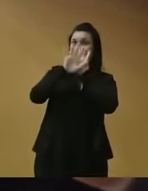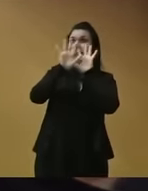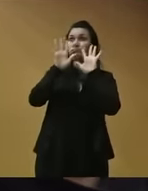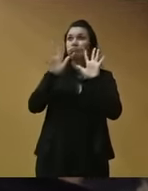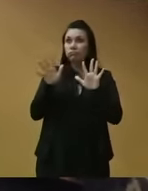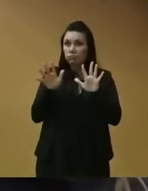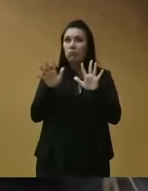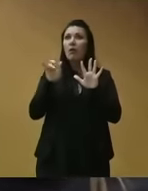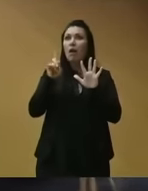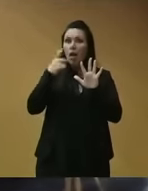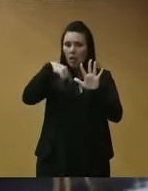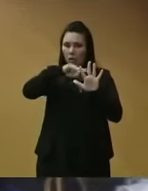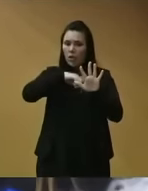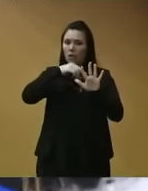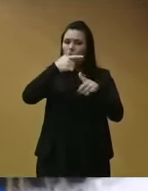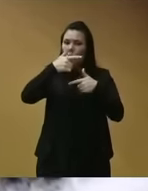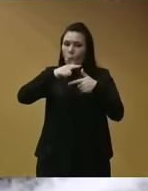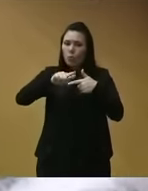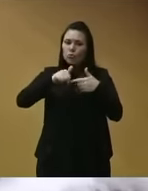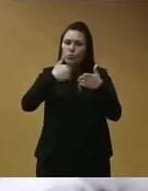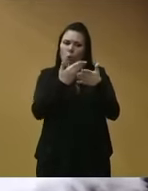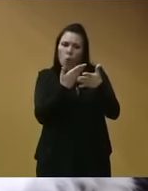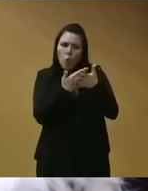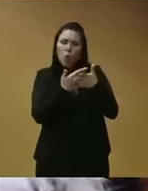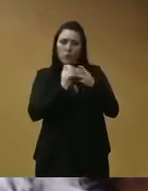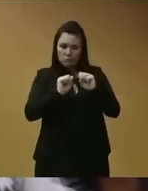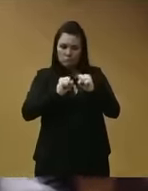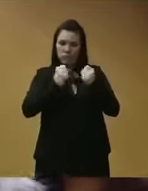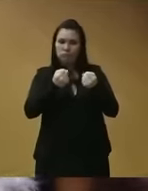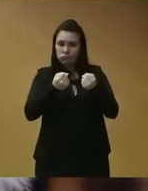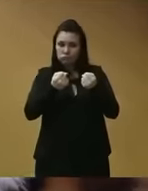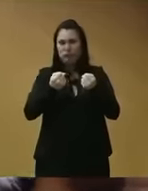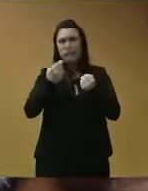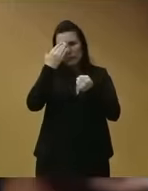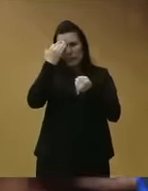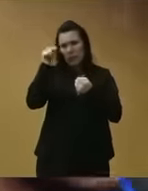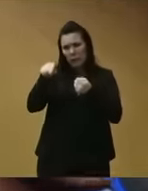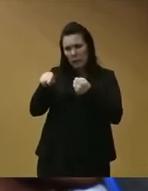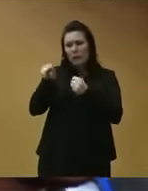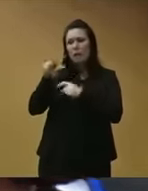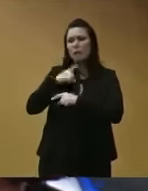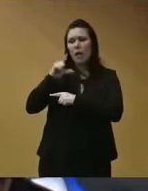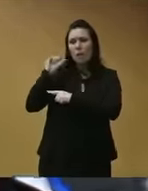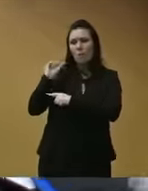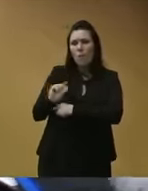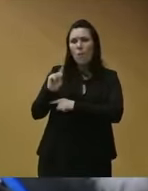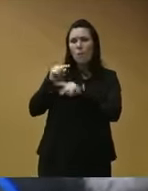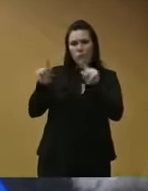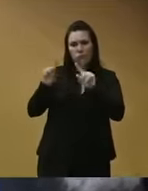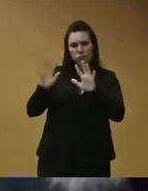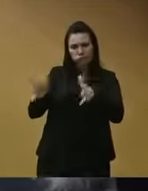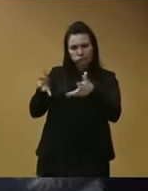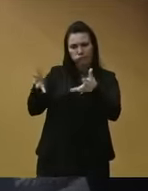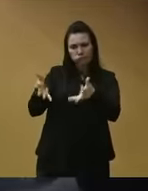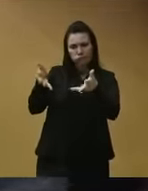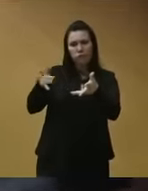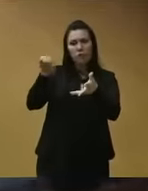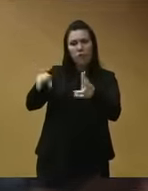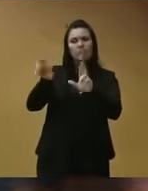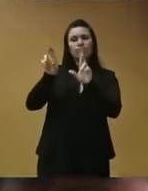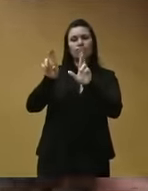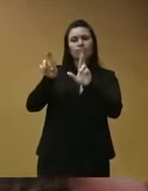nublados e que fizeram e fazem muito com pouco, sendo exemplos de perseverança e de amor